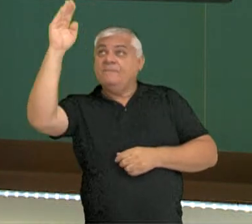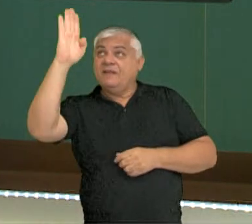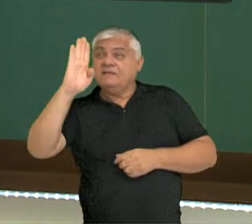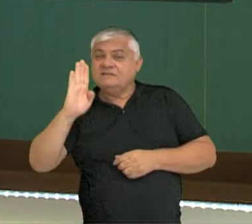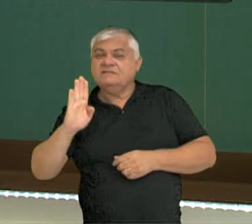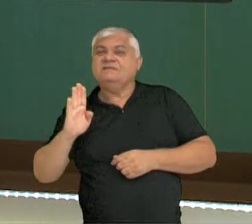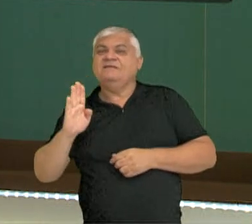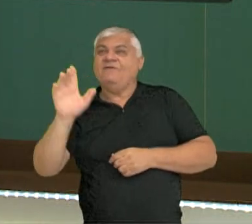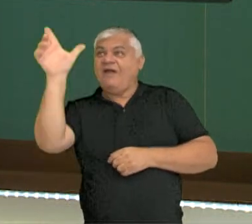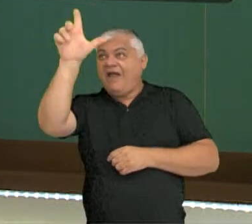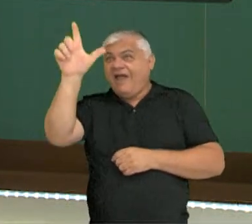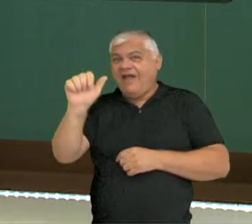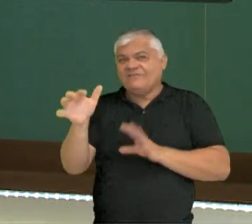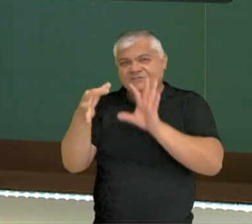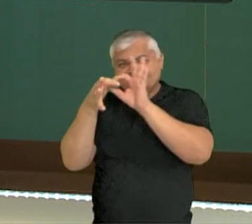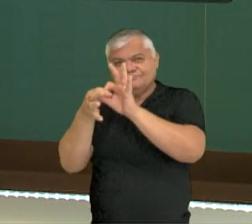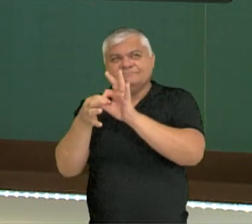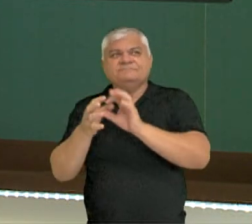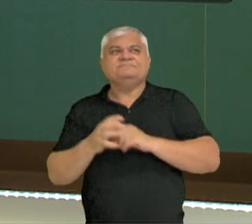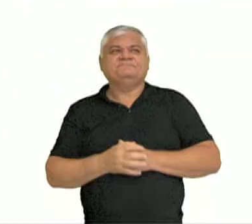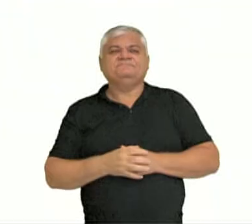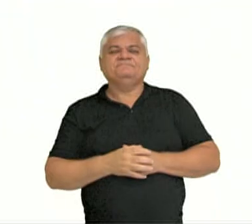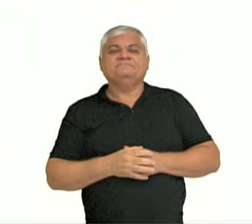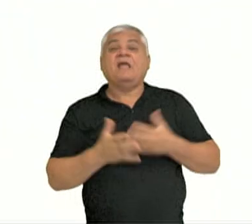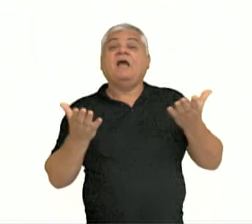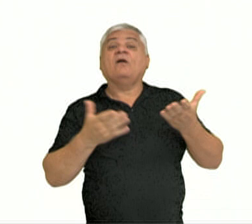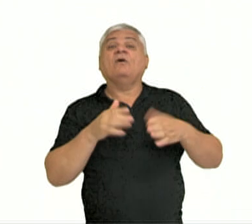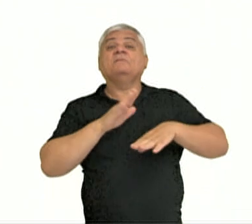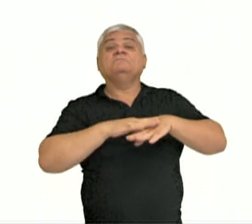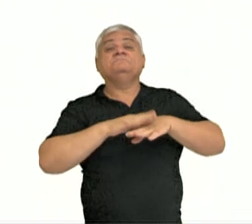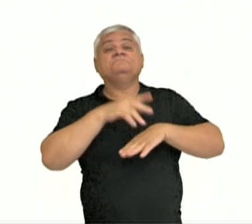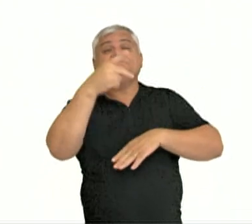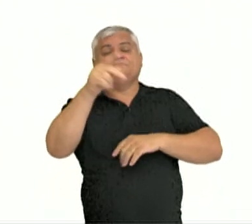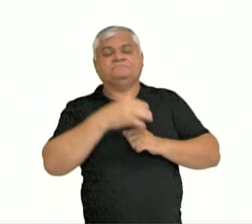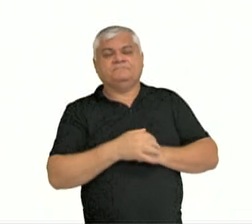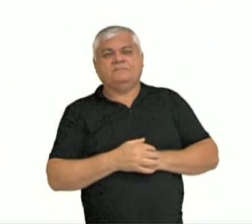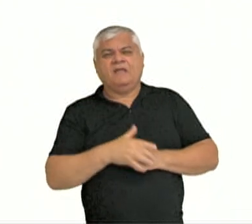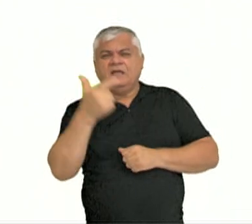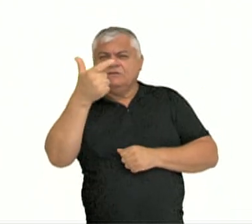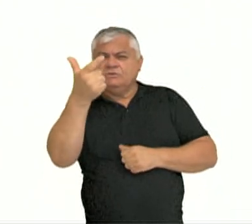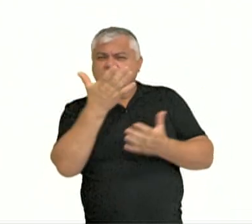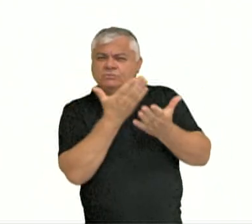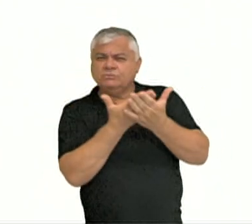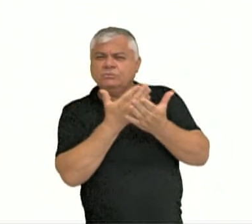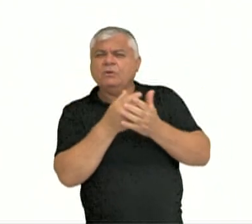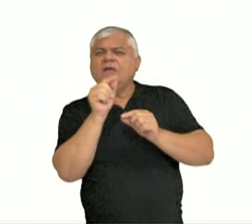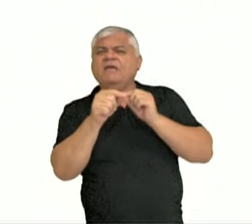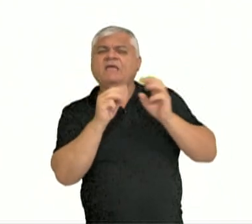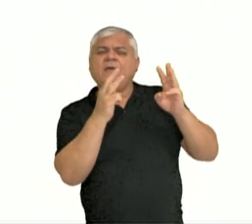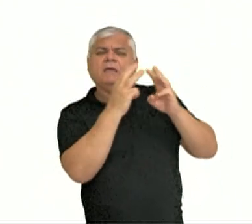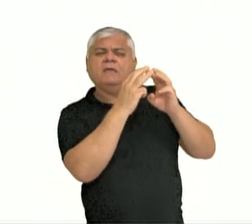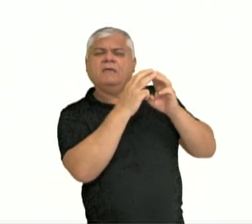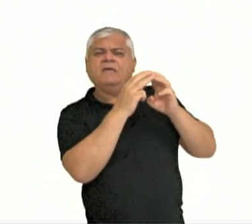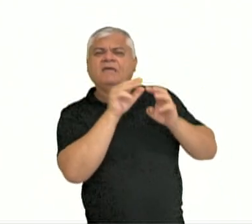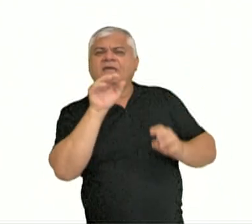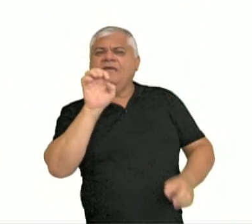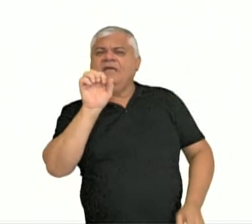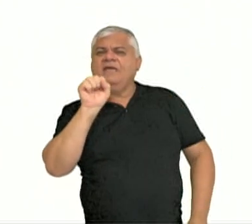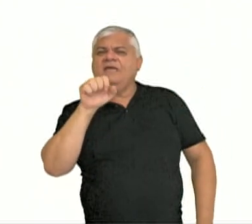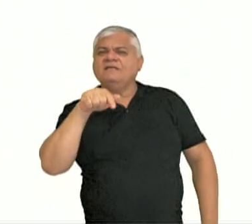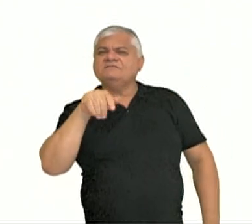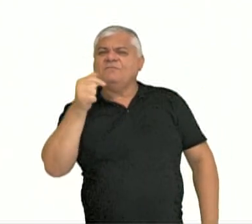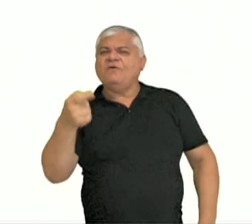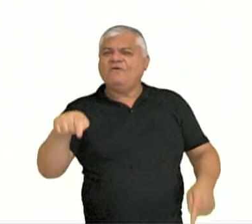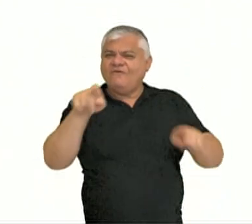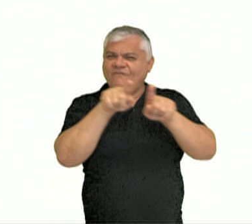pode realmente ter acontecido. É com vocês. Segundo os especialistas, quem são os esquimós? Um dos povos inuits. Daqui a pouquinho